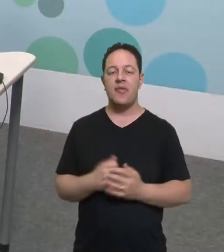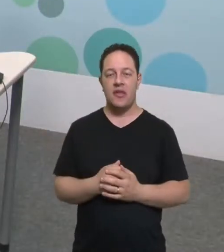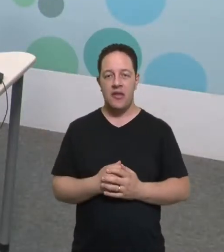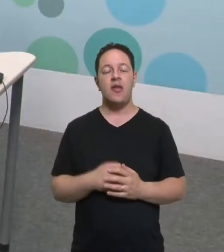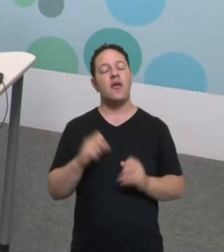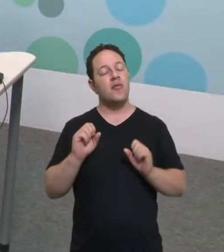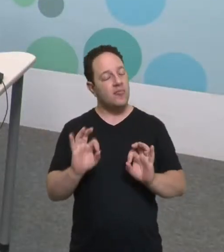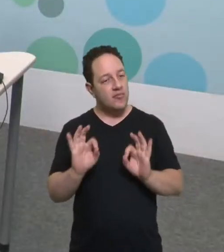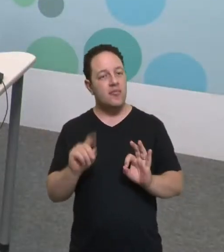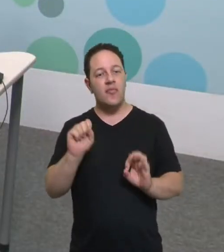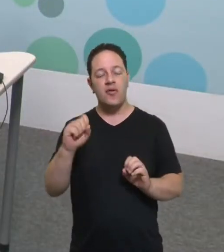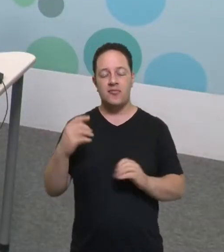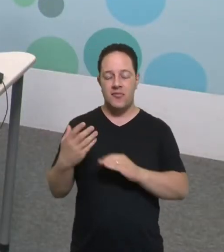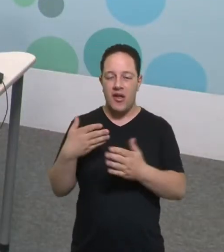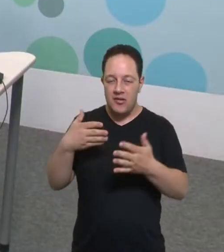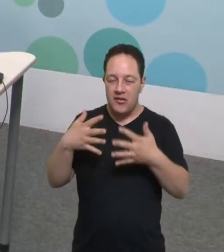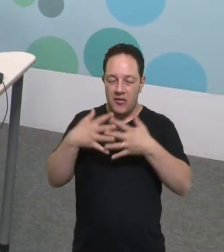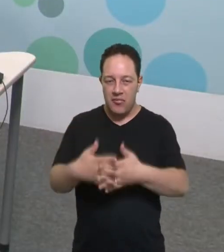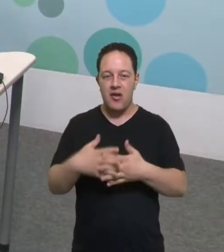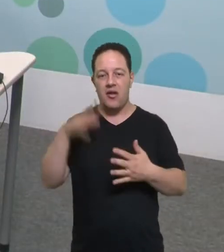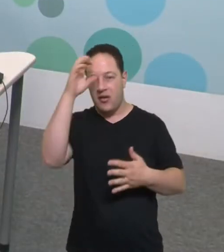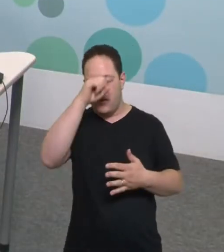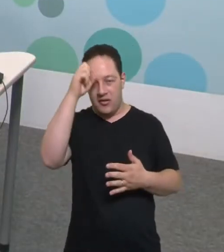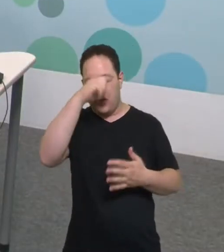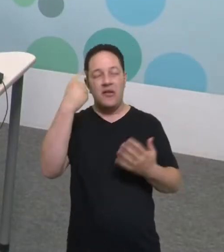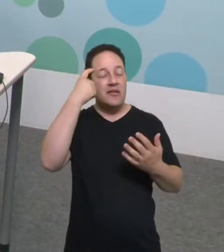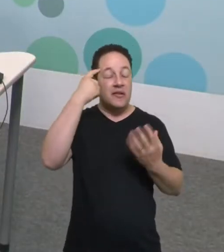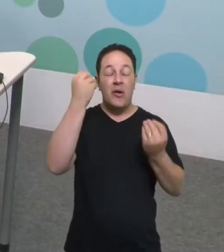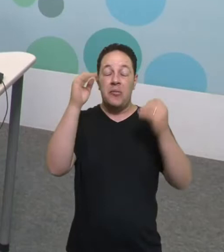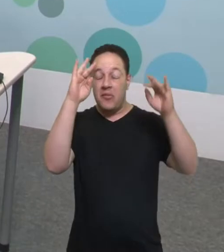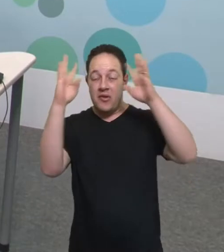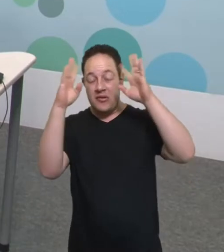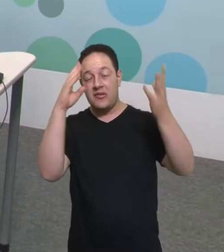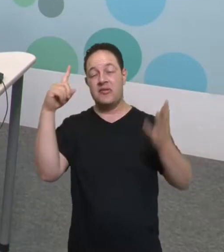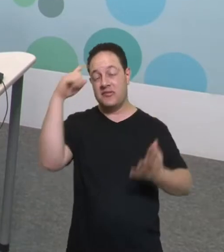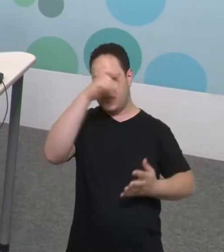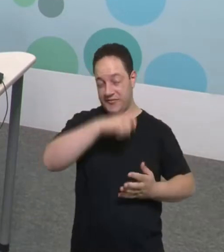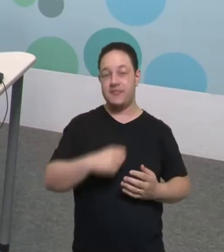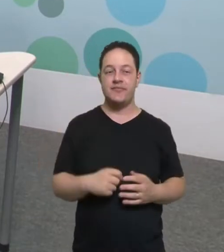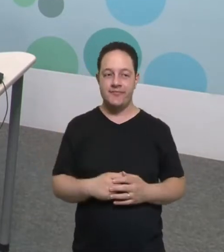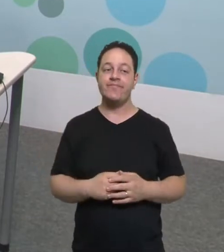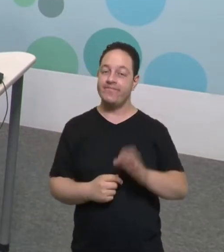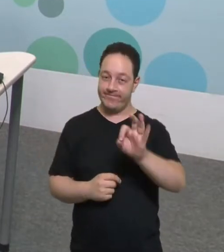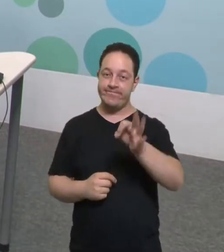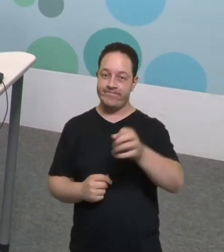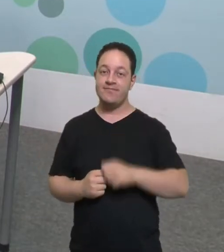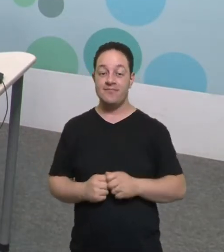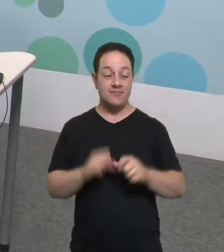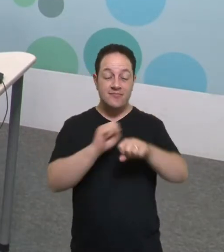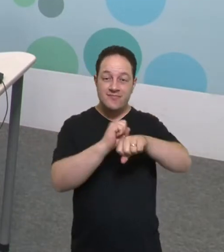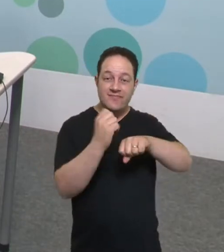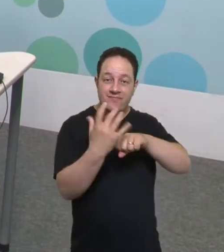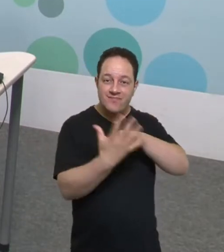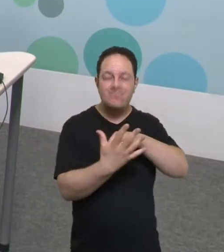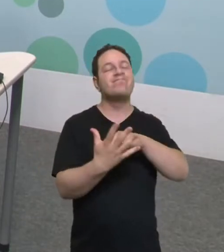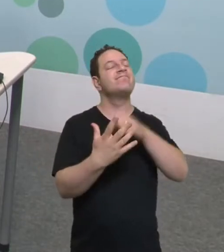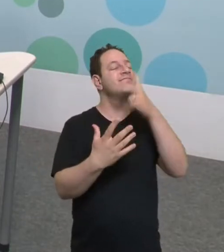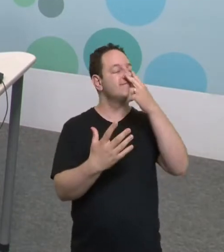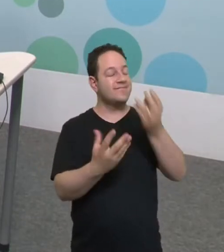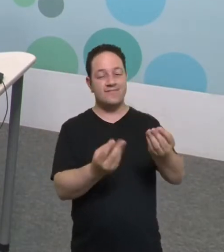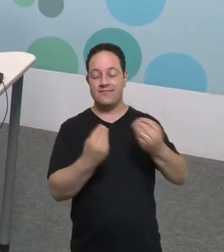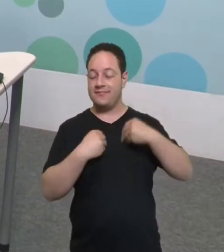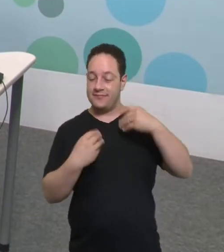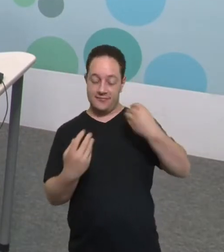acerta eu não esqueci não tá nem cabeça né para pensar exatamente né então assim a pandemia trouxe aí